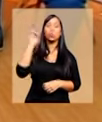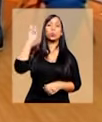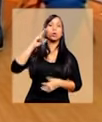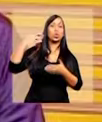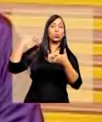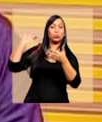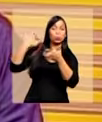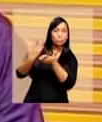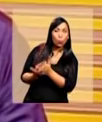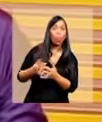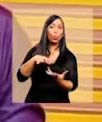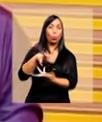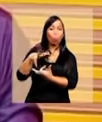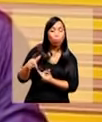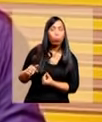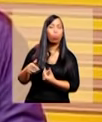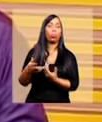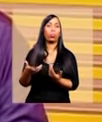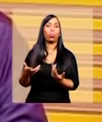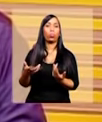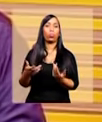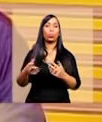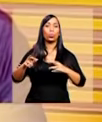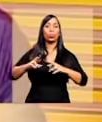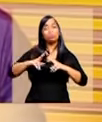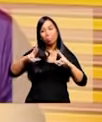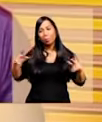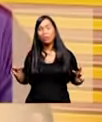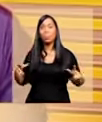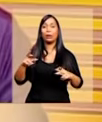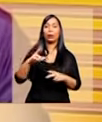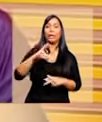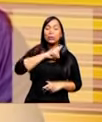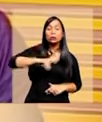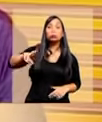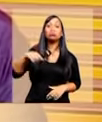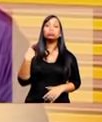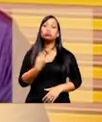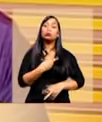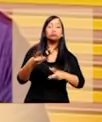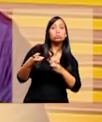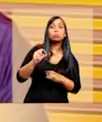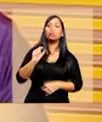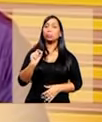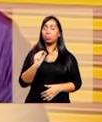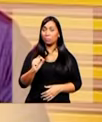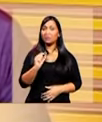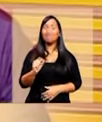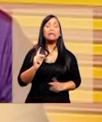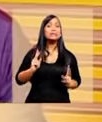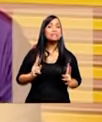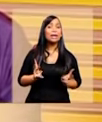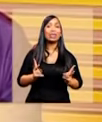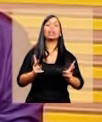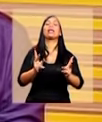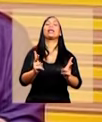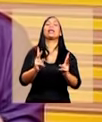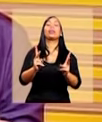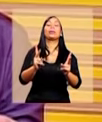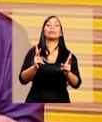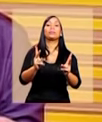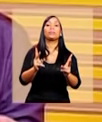para a história da humanidade, nas várias civilizações, a gente percebe que